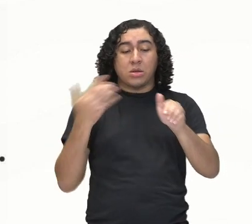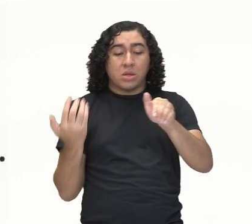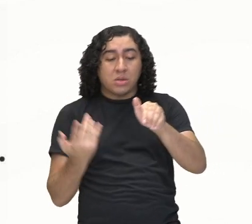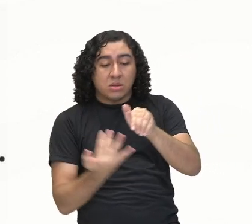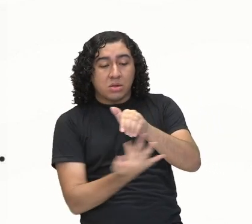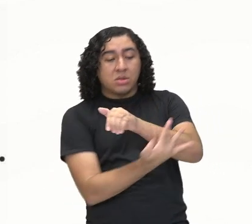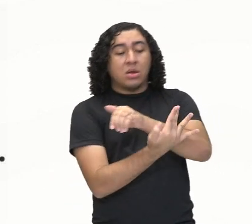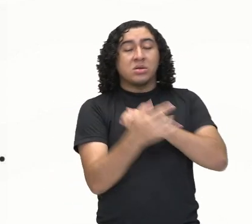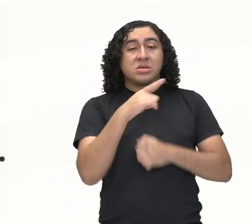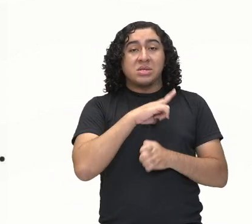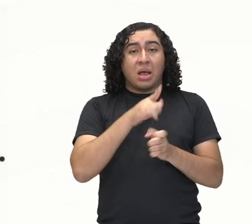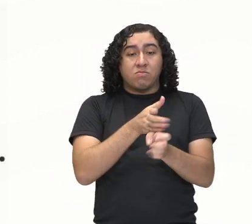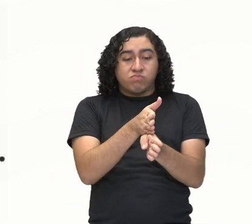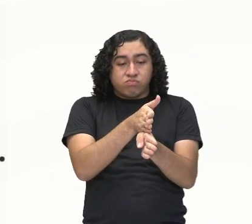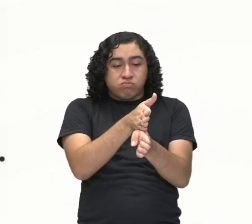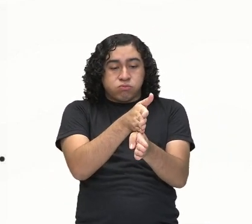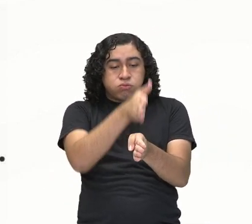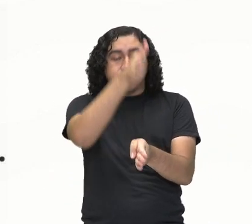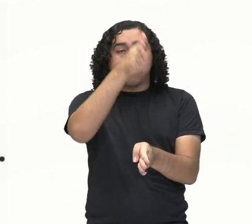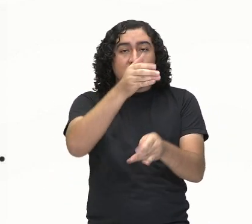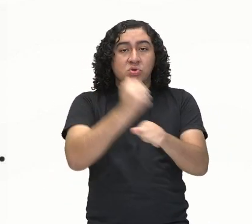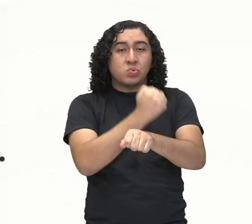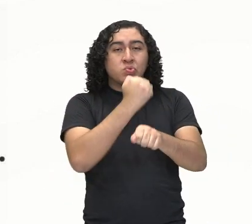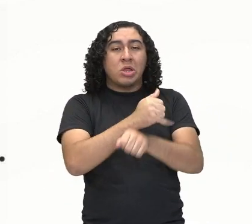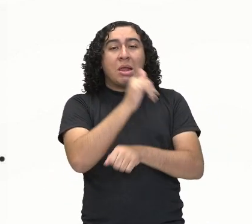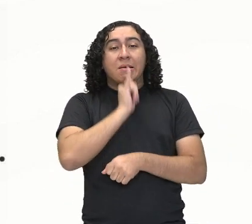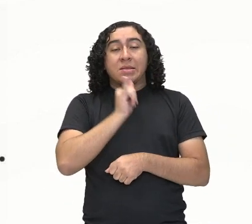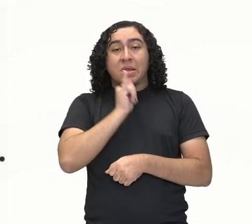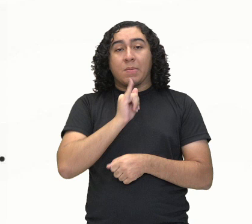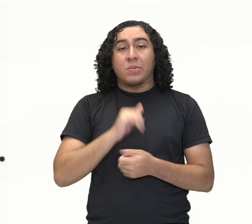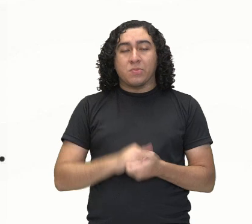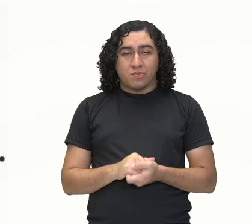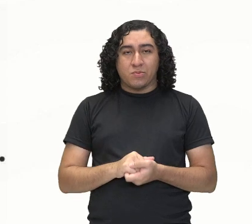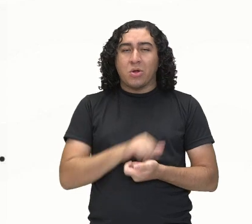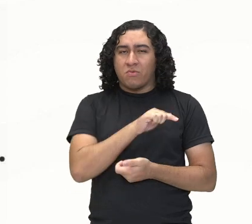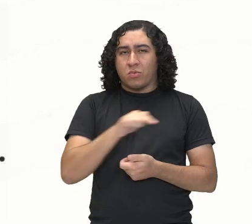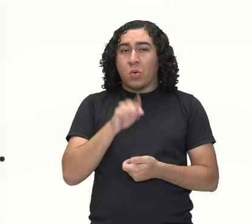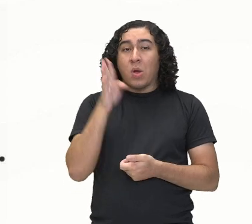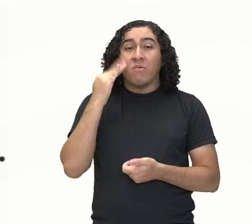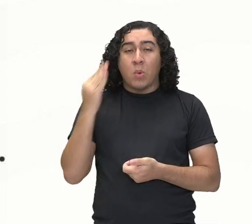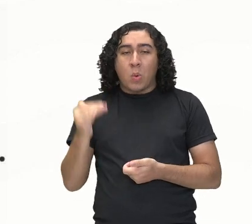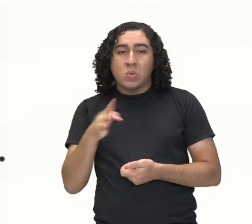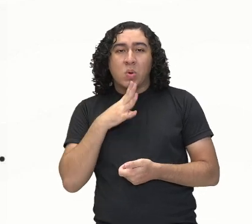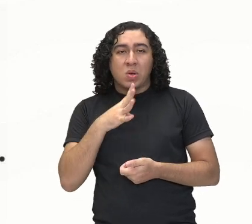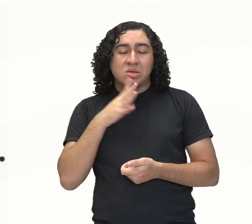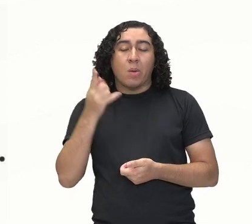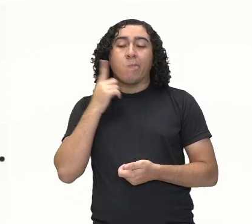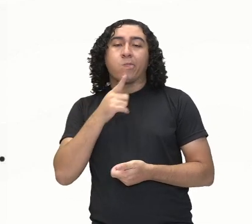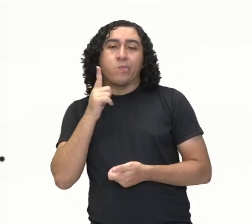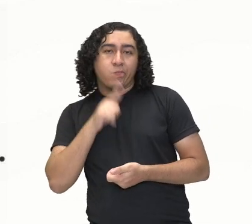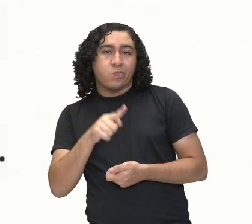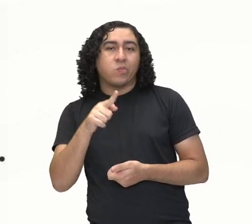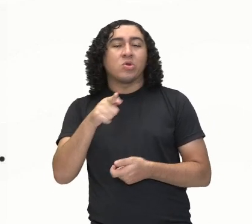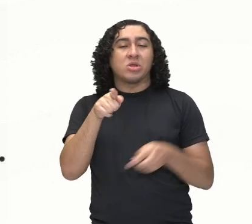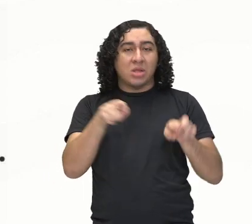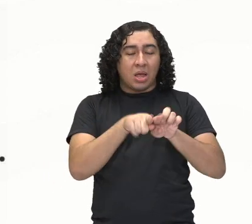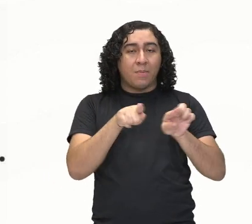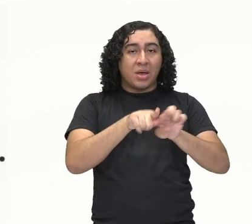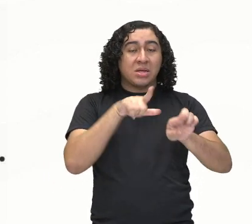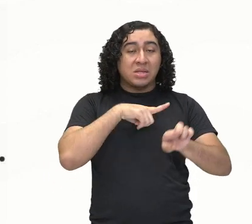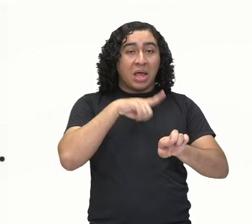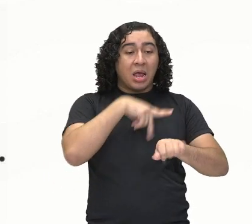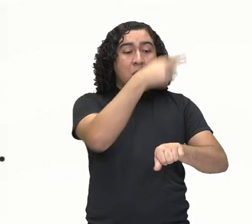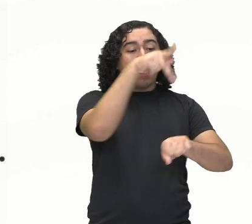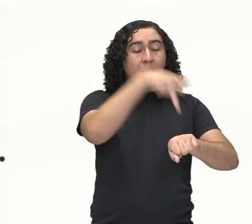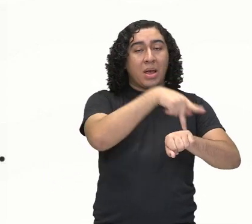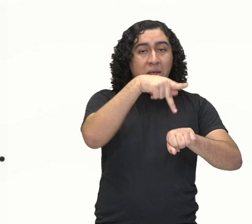de barreiras físicas, né, como é o exemplo bastante conhecido dos Estados Unidos com o México, onde nós